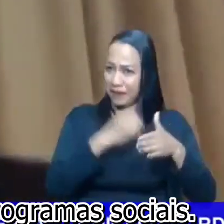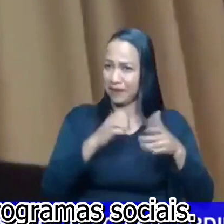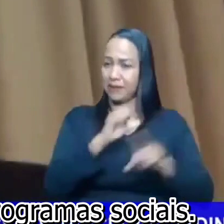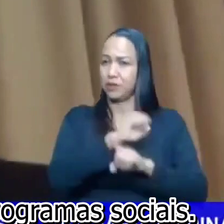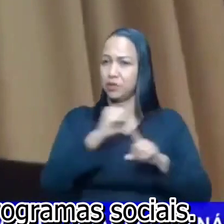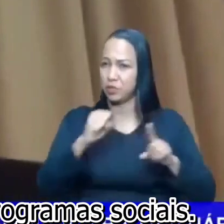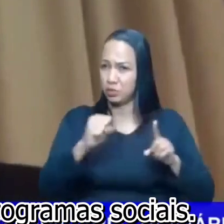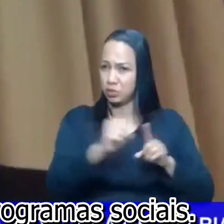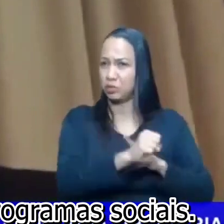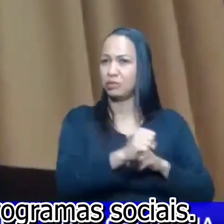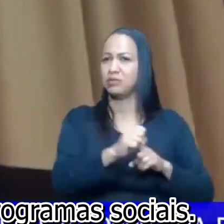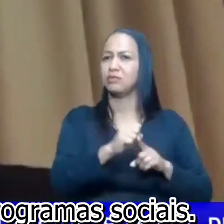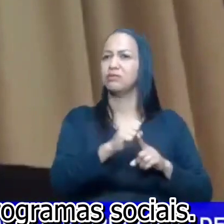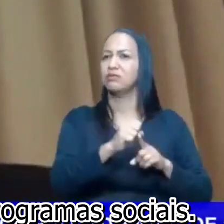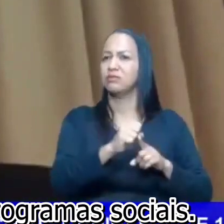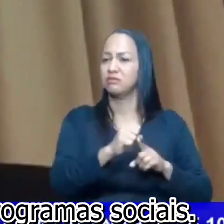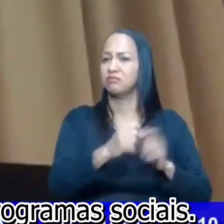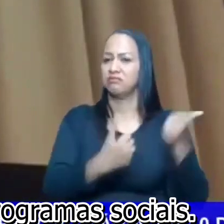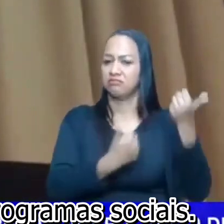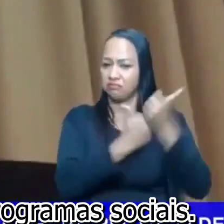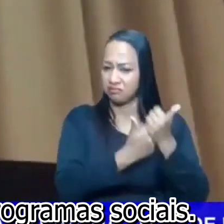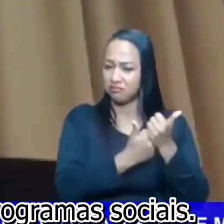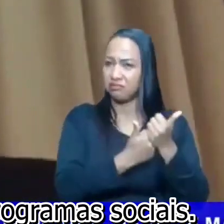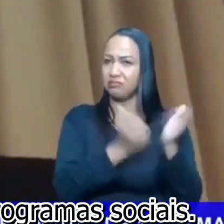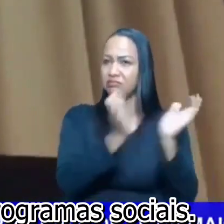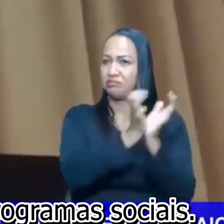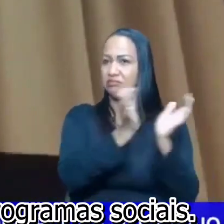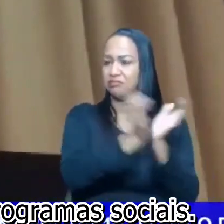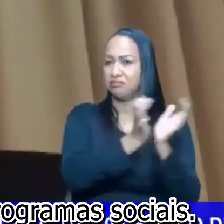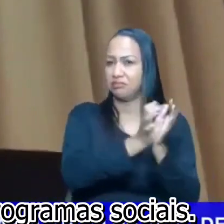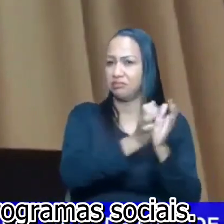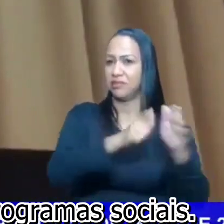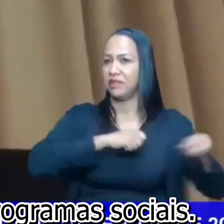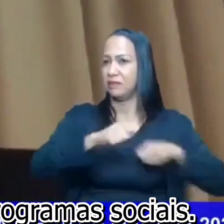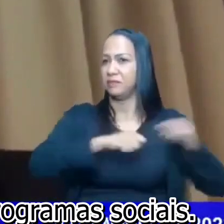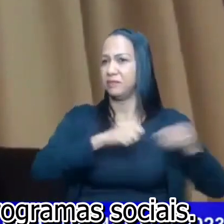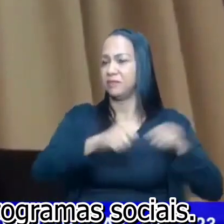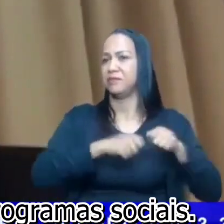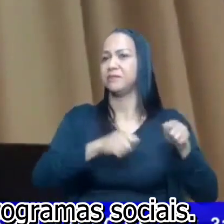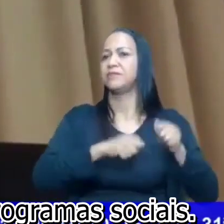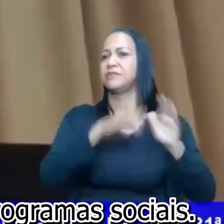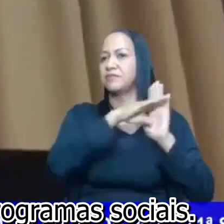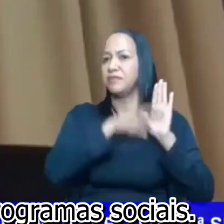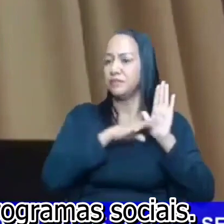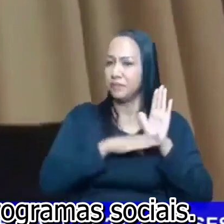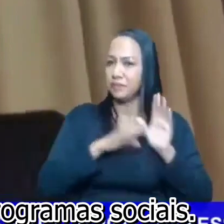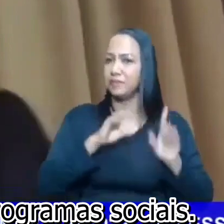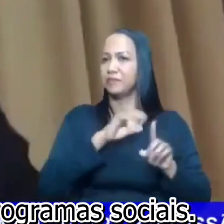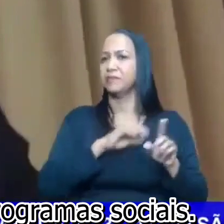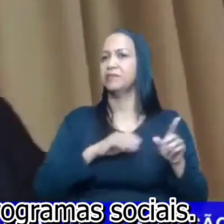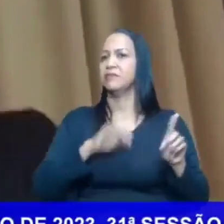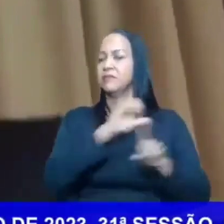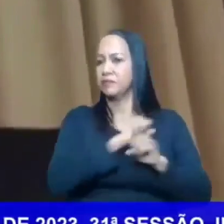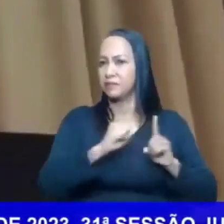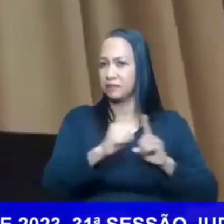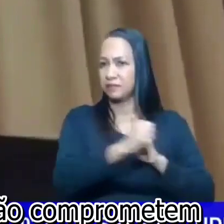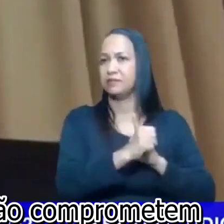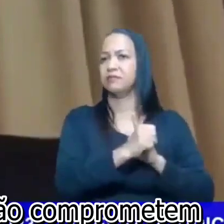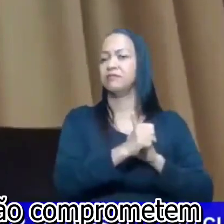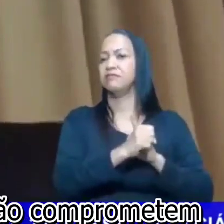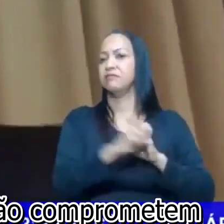sócios de administradores e que estão inscritos em programas sociais.